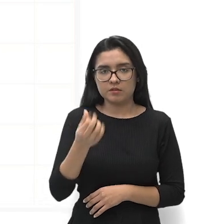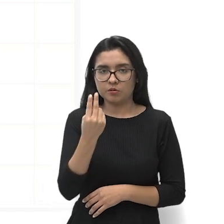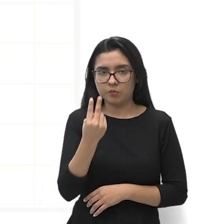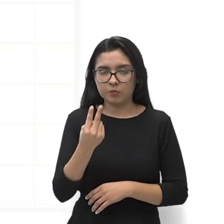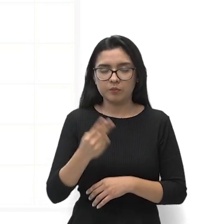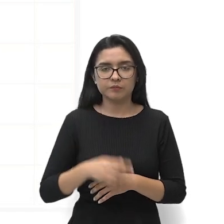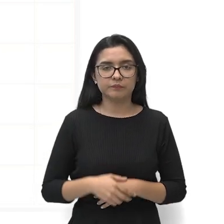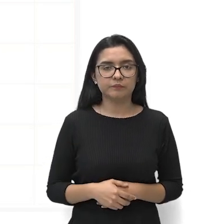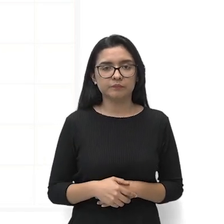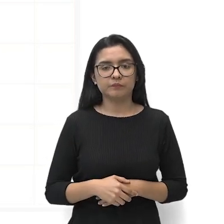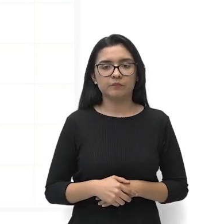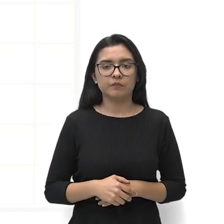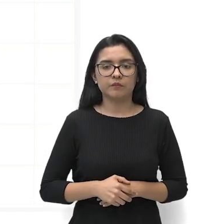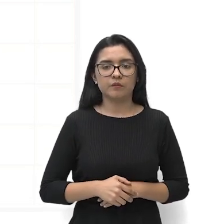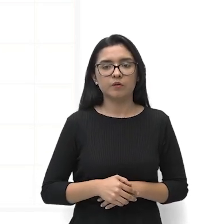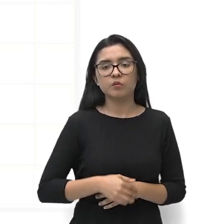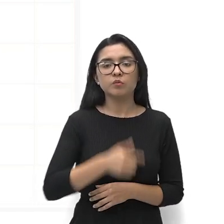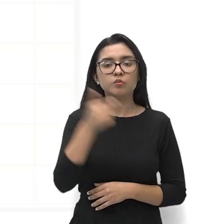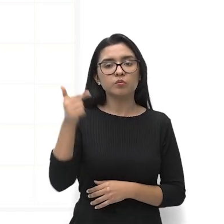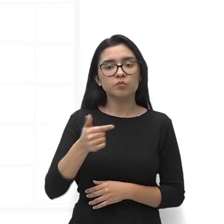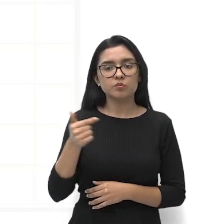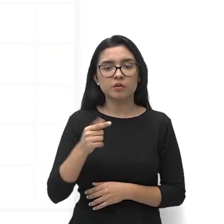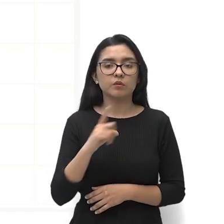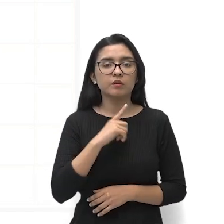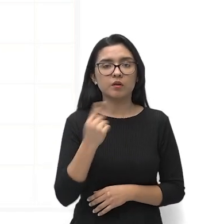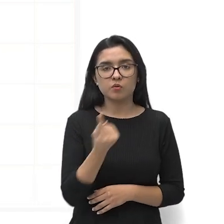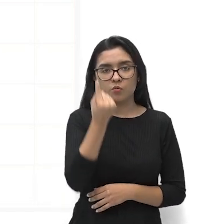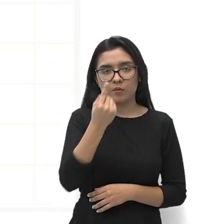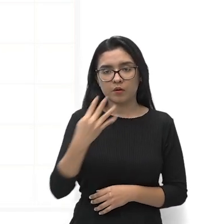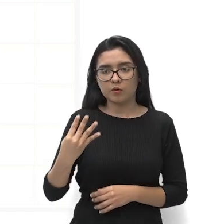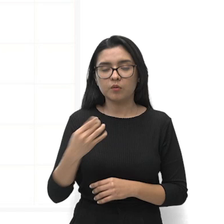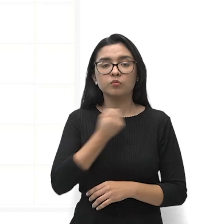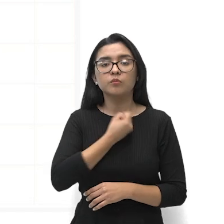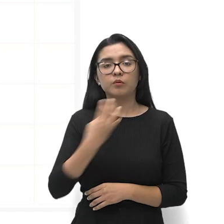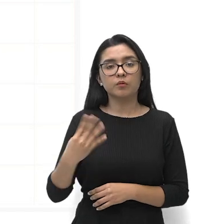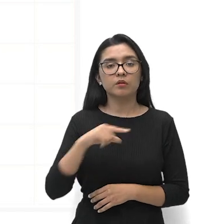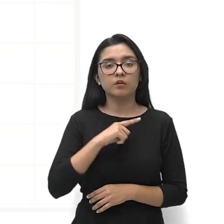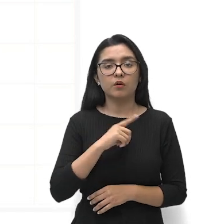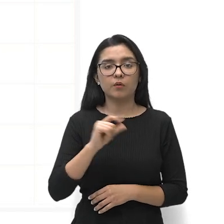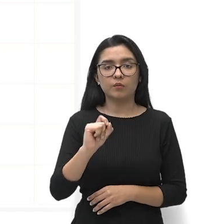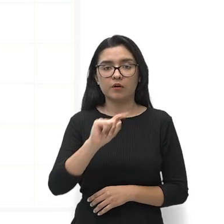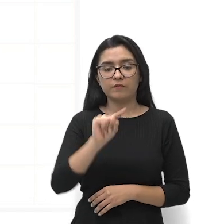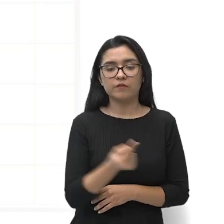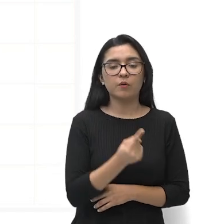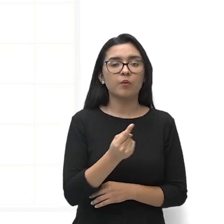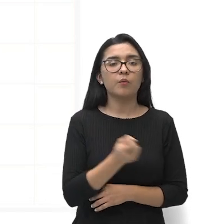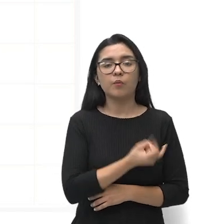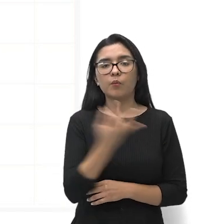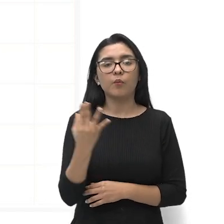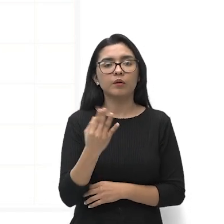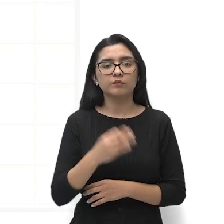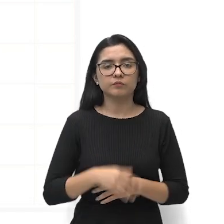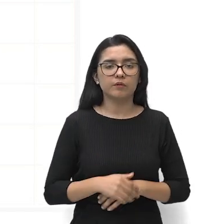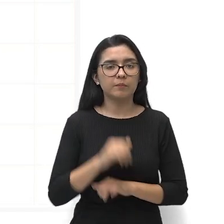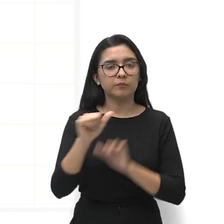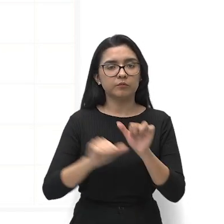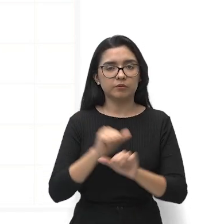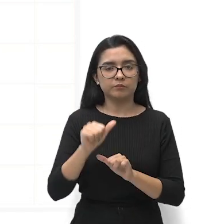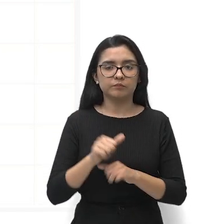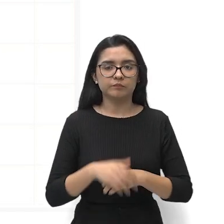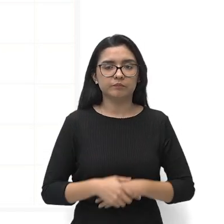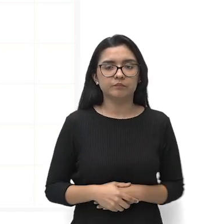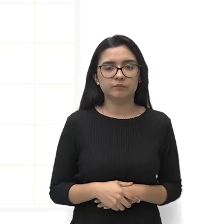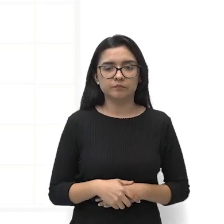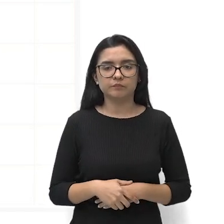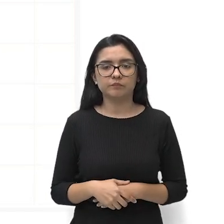Quantas casas decimais temos no segundo fator? 1. Então, a vírgula será deslocada quantas casas para a esquerda?